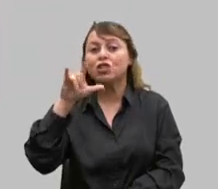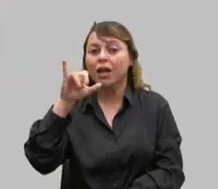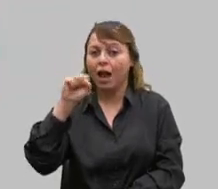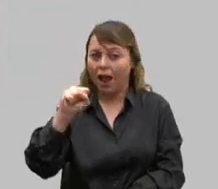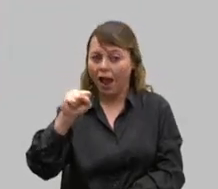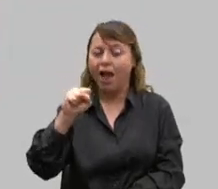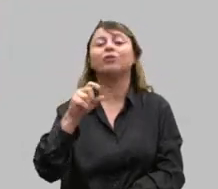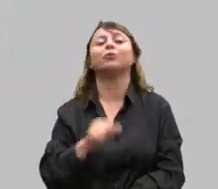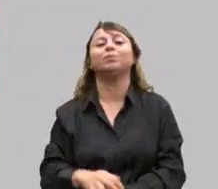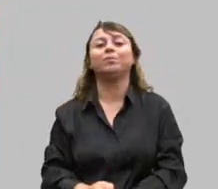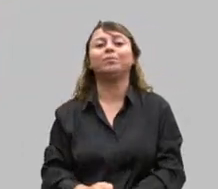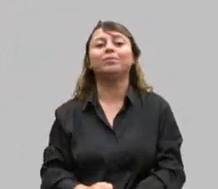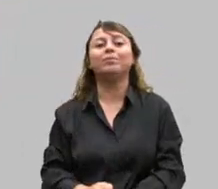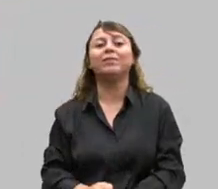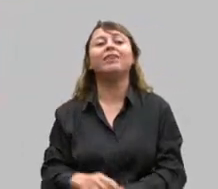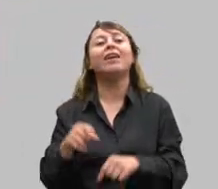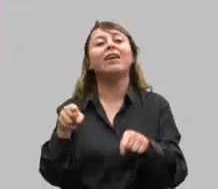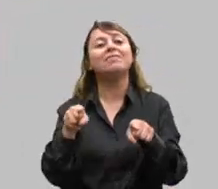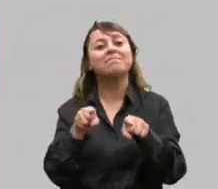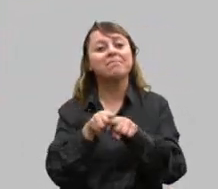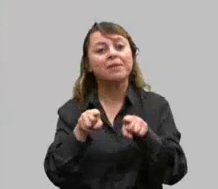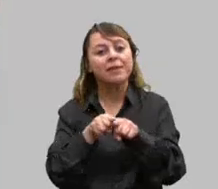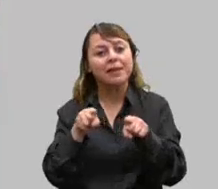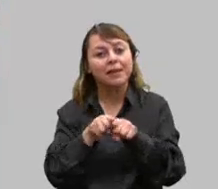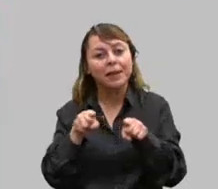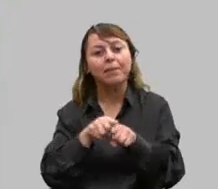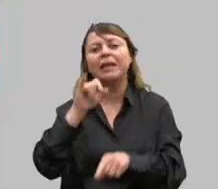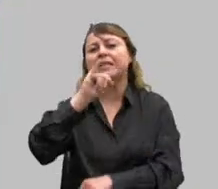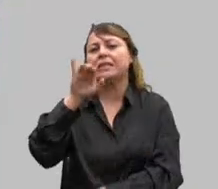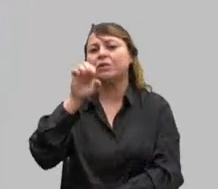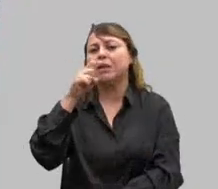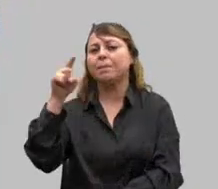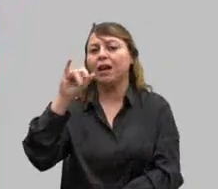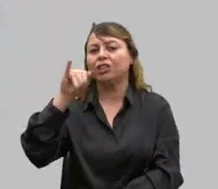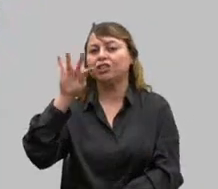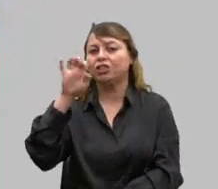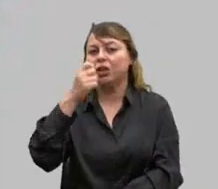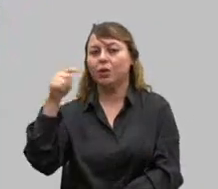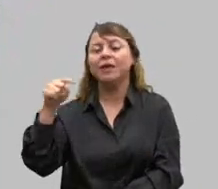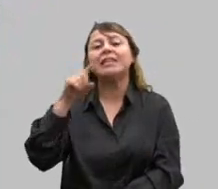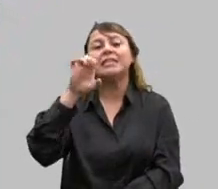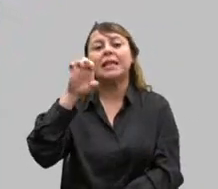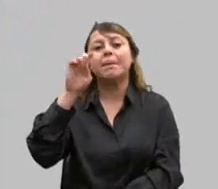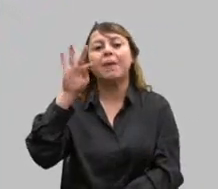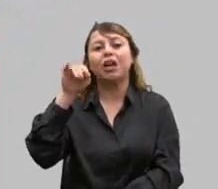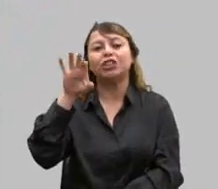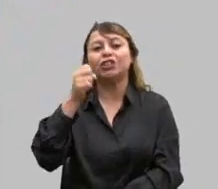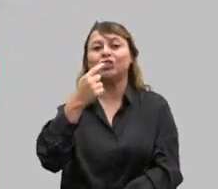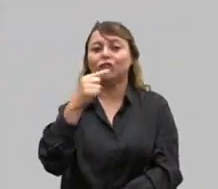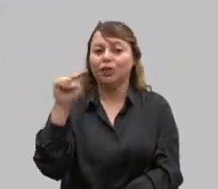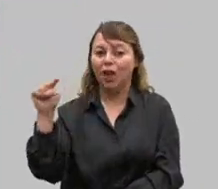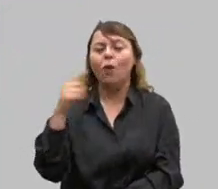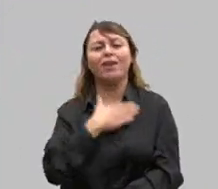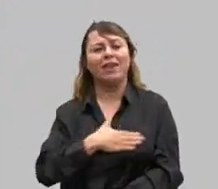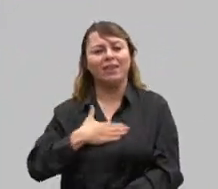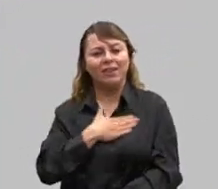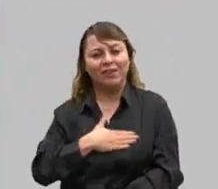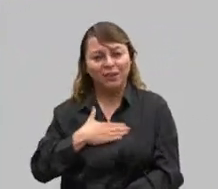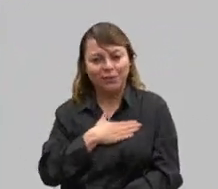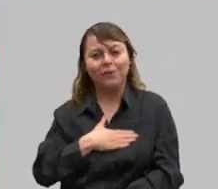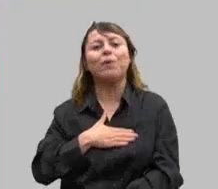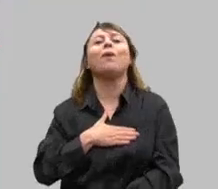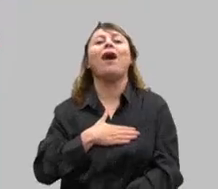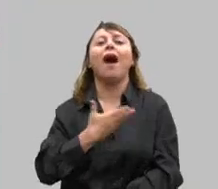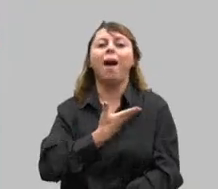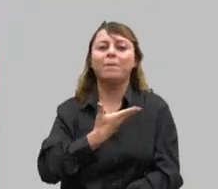vereadores São Sebastião de Nepomuceno Vereador Sebastião querido amigo William já falei mais cedo